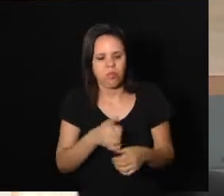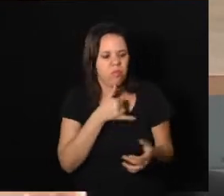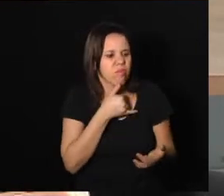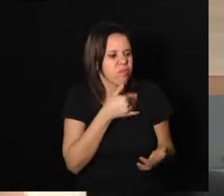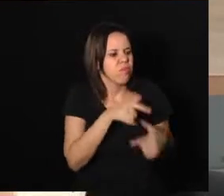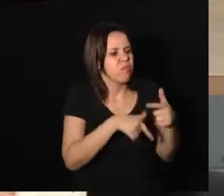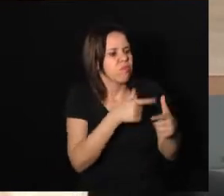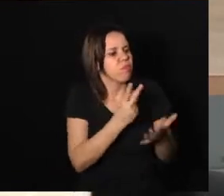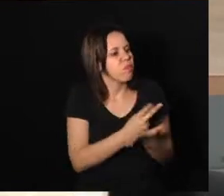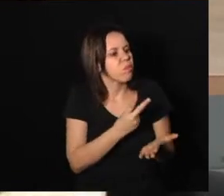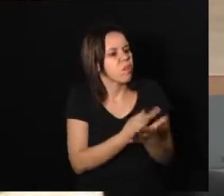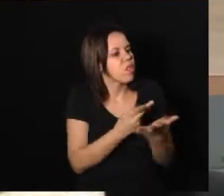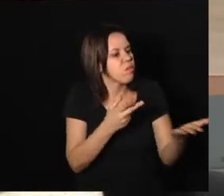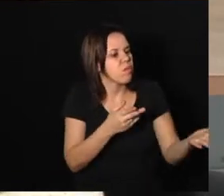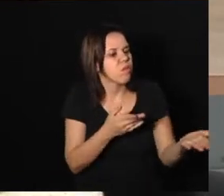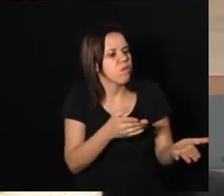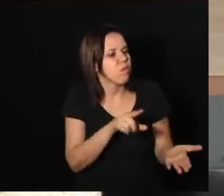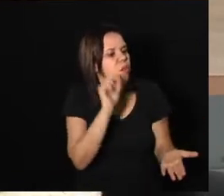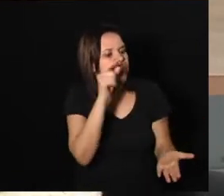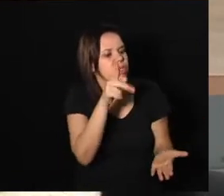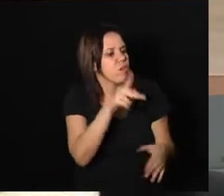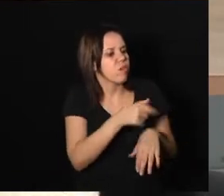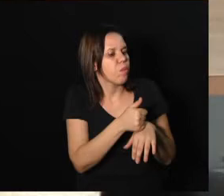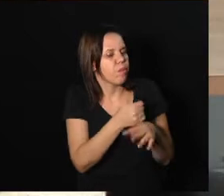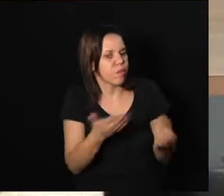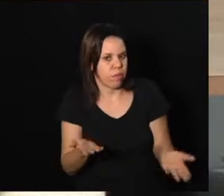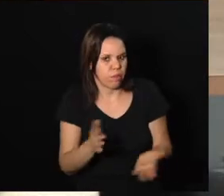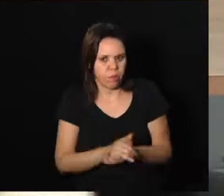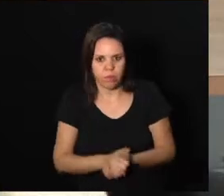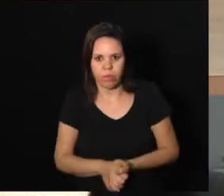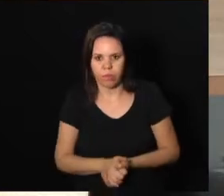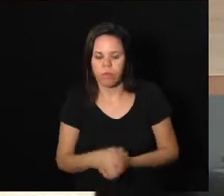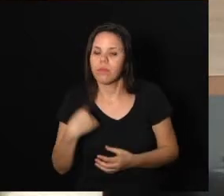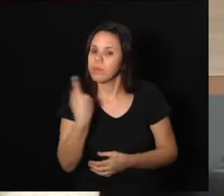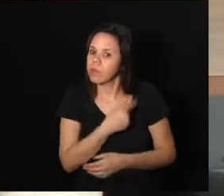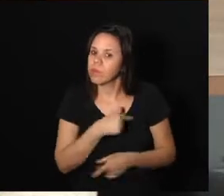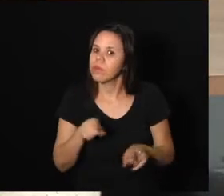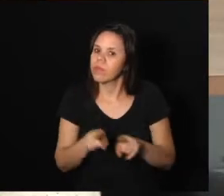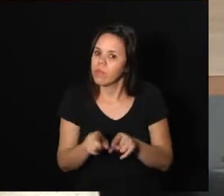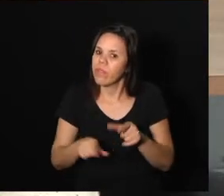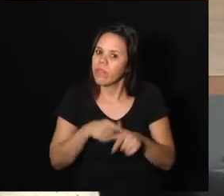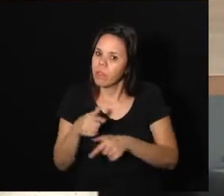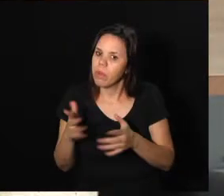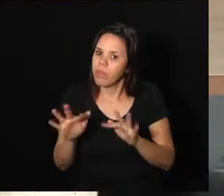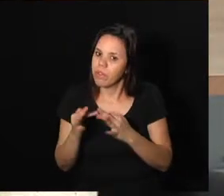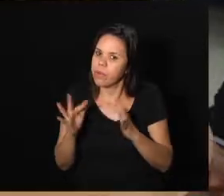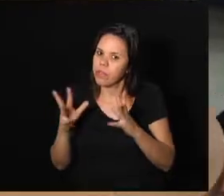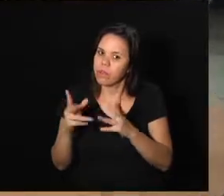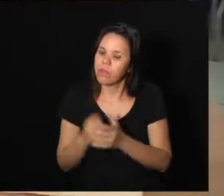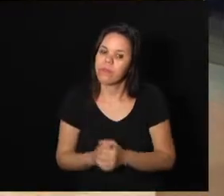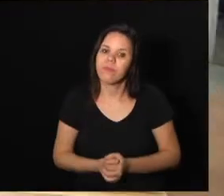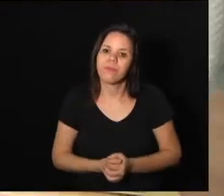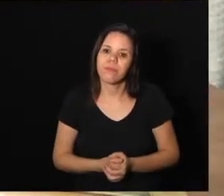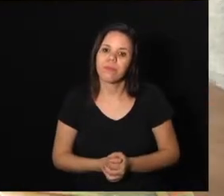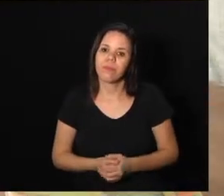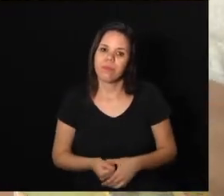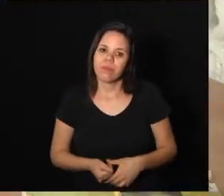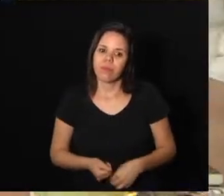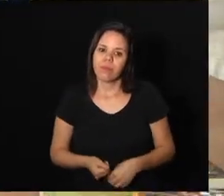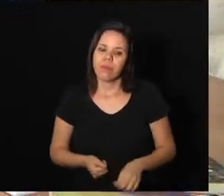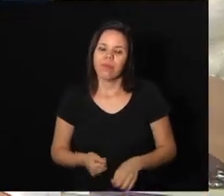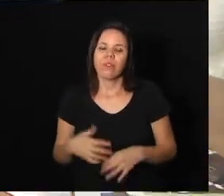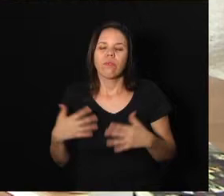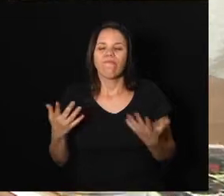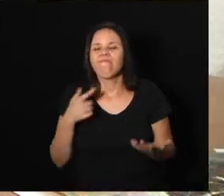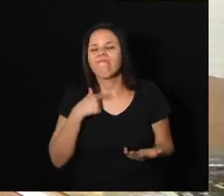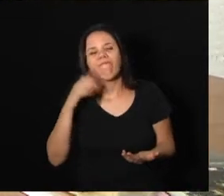infeliz tomando o mesmo caminho que todos tomaram. Então a gente também faz esse trabalho com a família toda. Agora, o sonho do